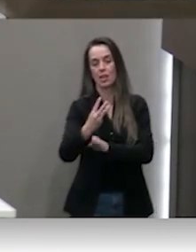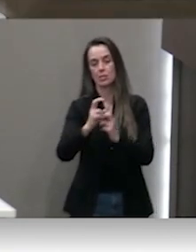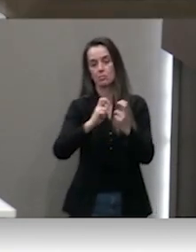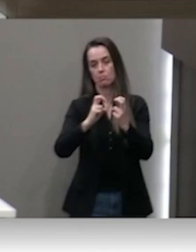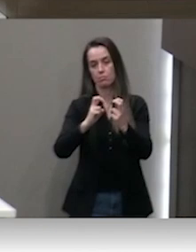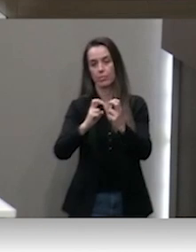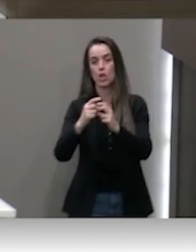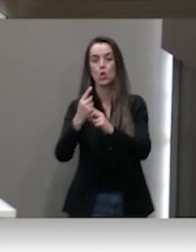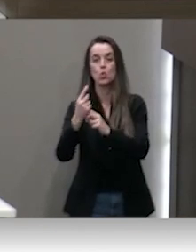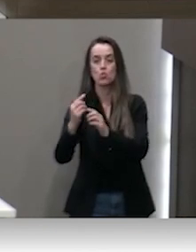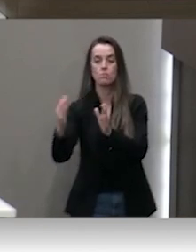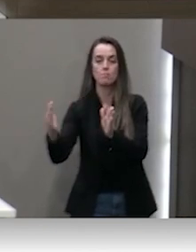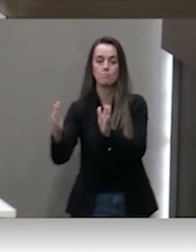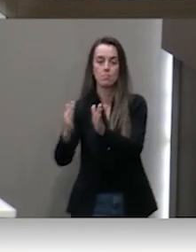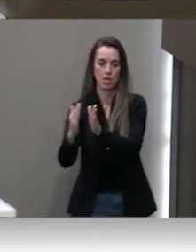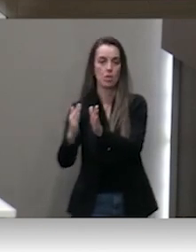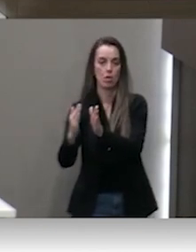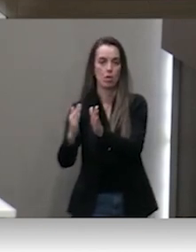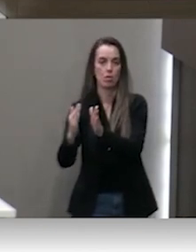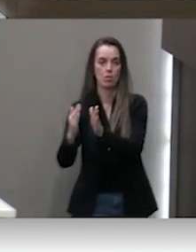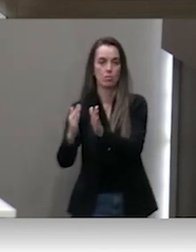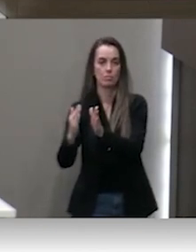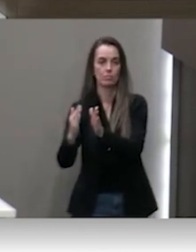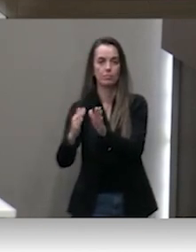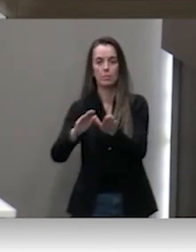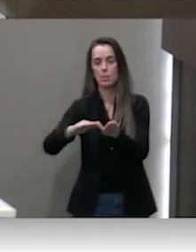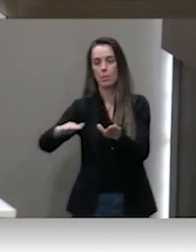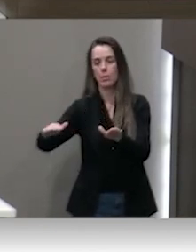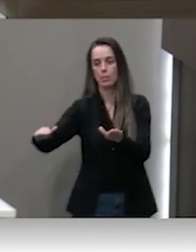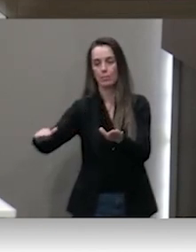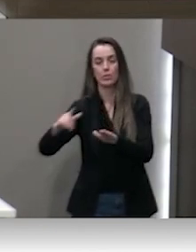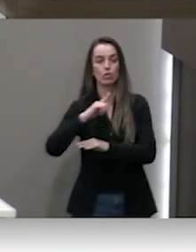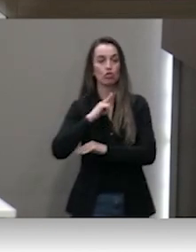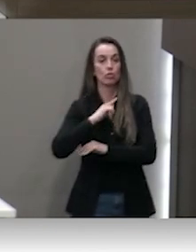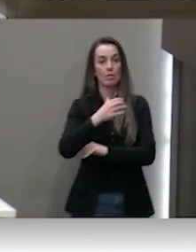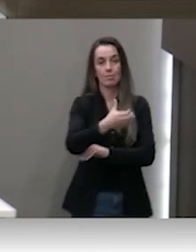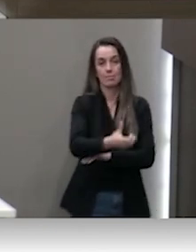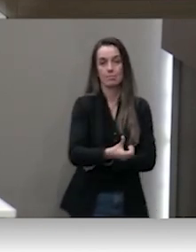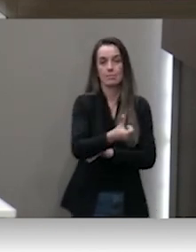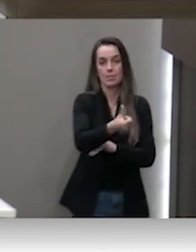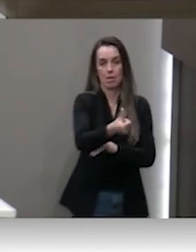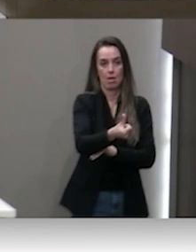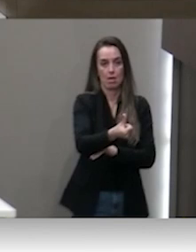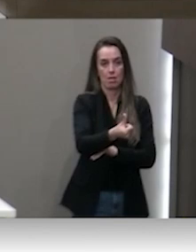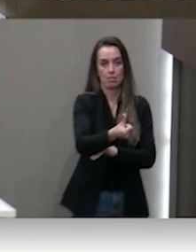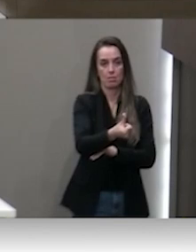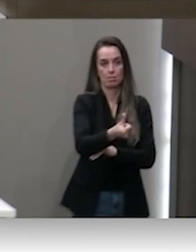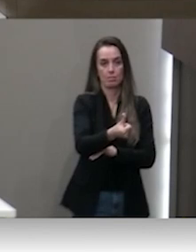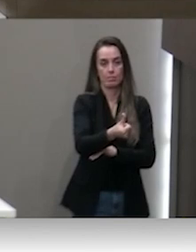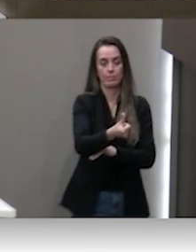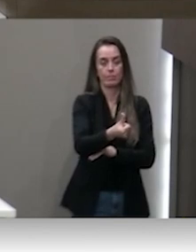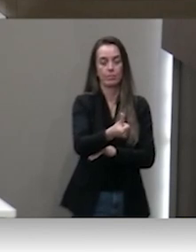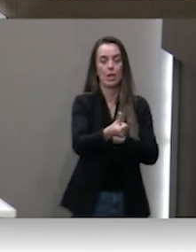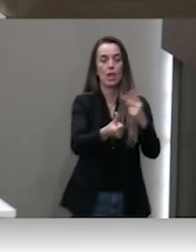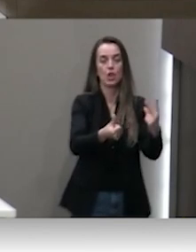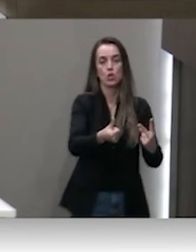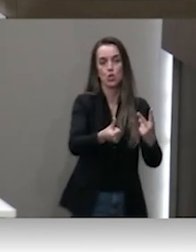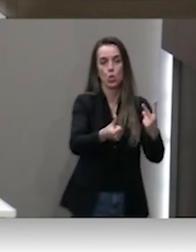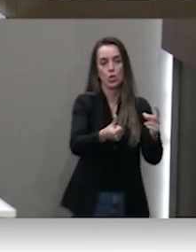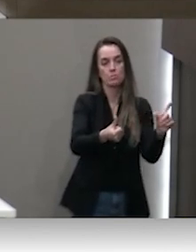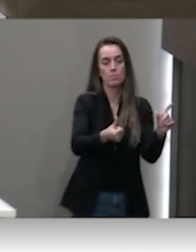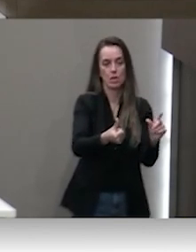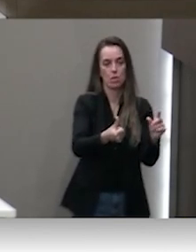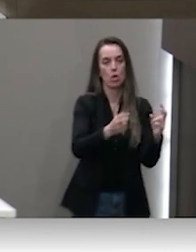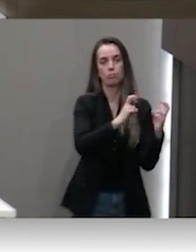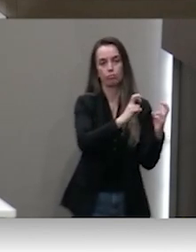micro-ônibus. Eram 6 ônibus e 2 micro-ônibus. Primeira